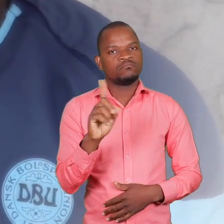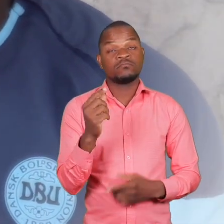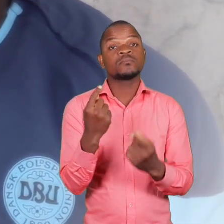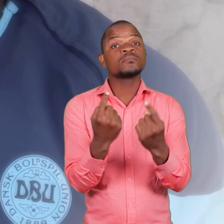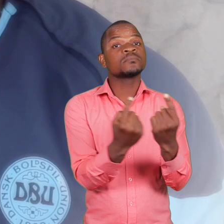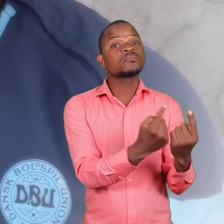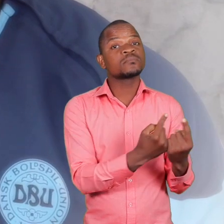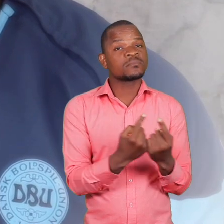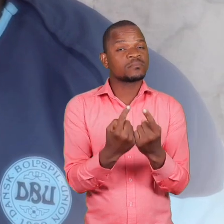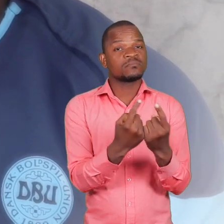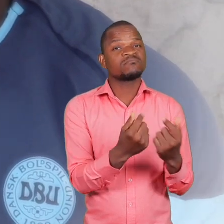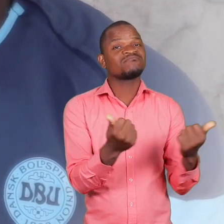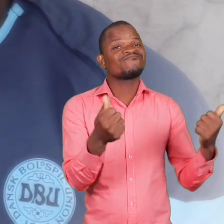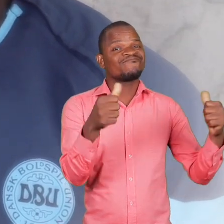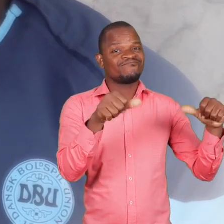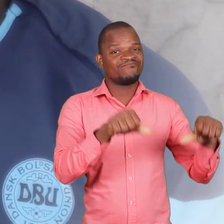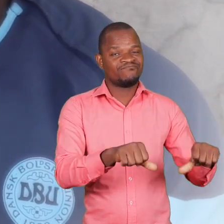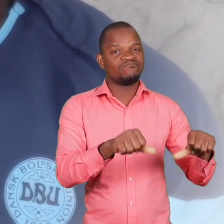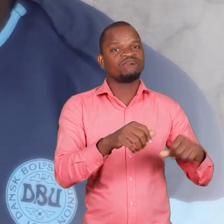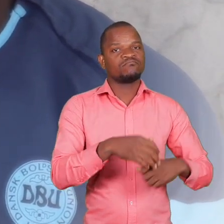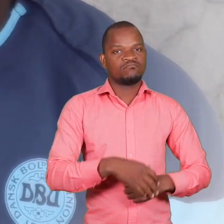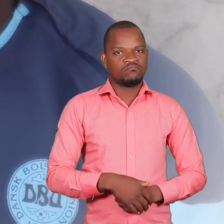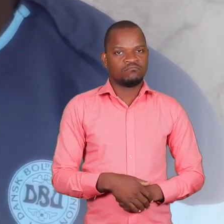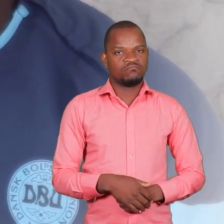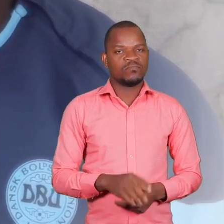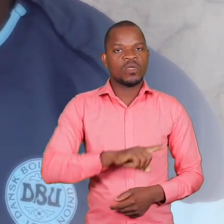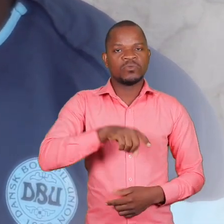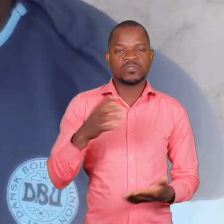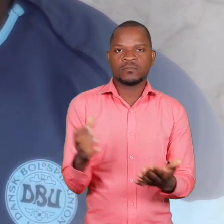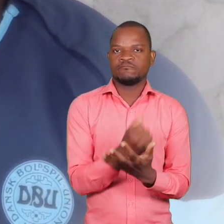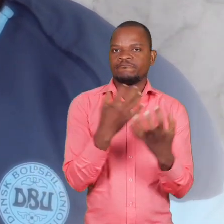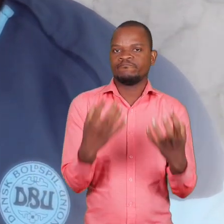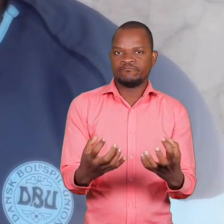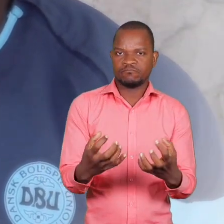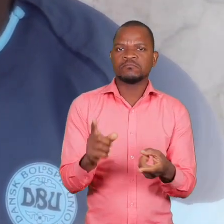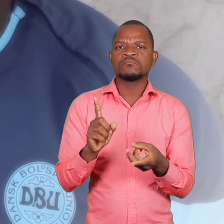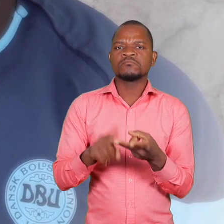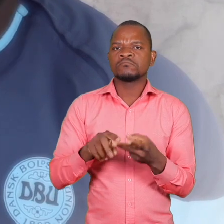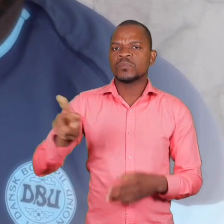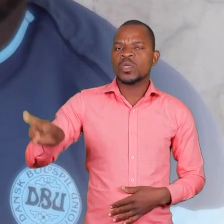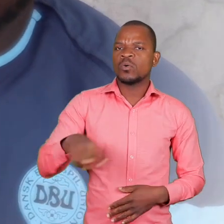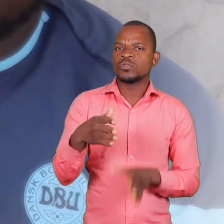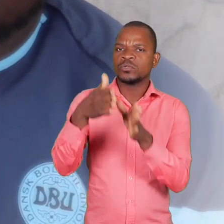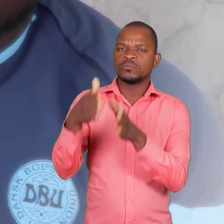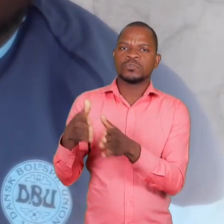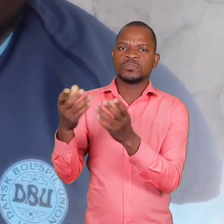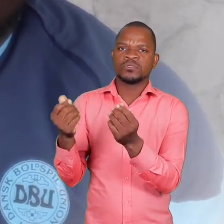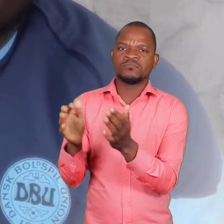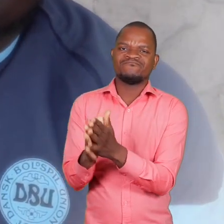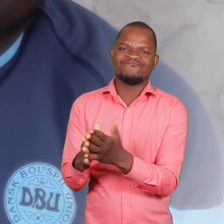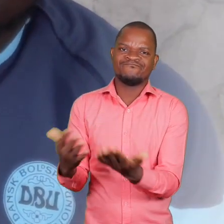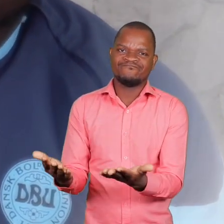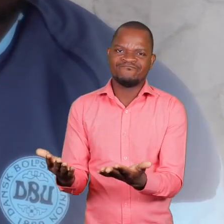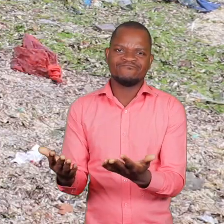situação está em si mesmo. Não conseguimos. Tem outras pessoas que têm menos, tem outras pessoas que não